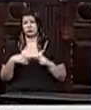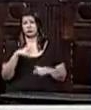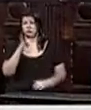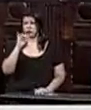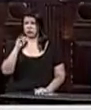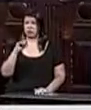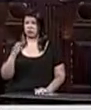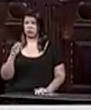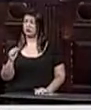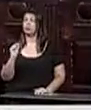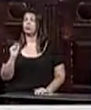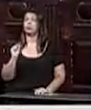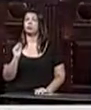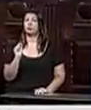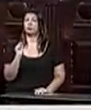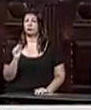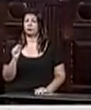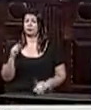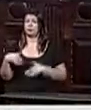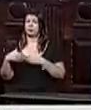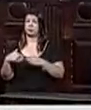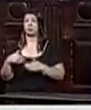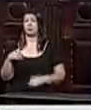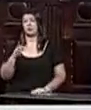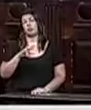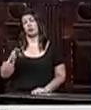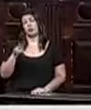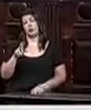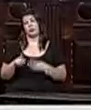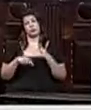INEA que rotineiramente não é servidor.